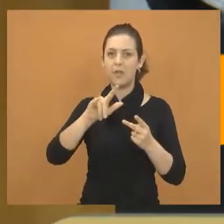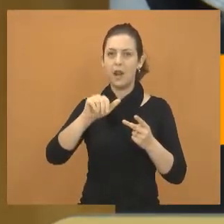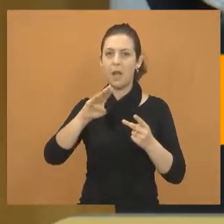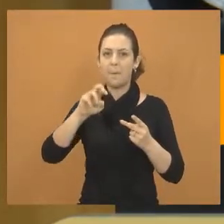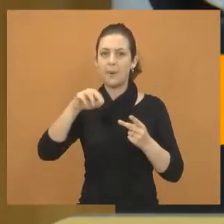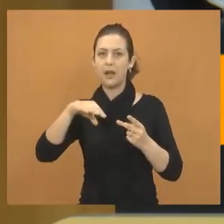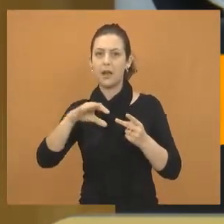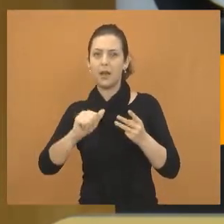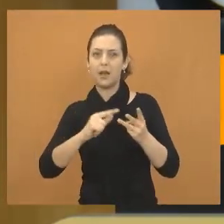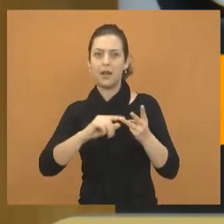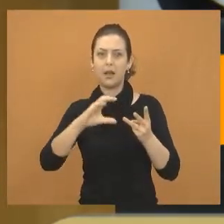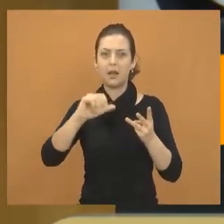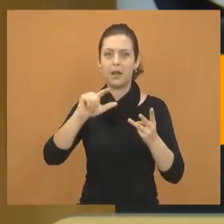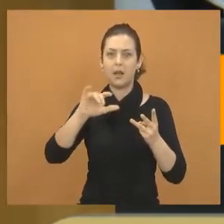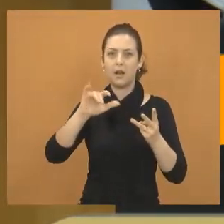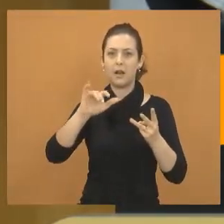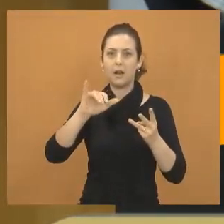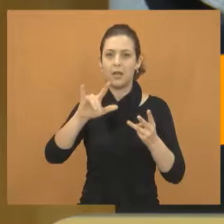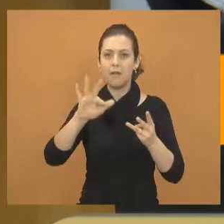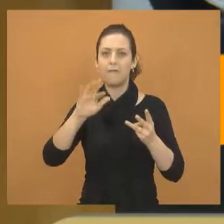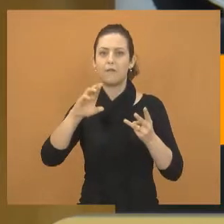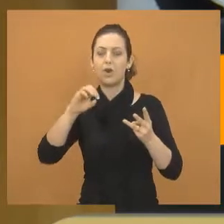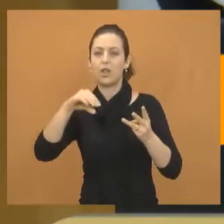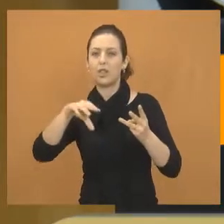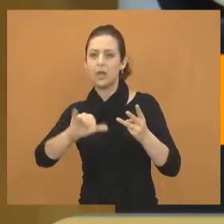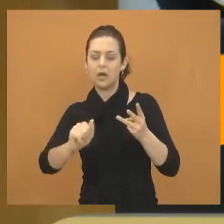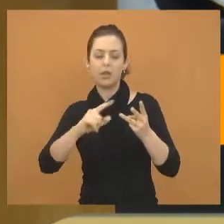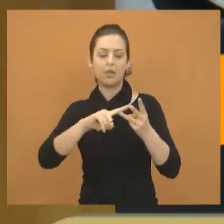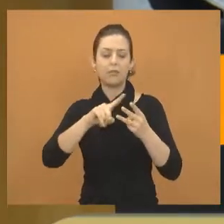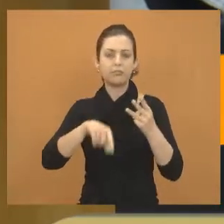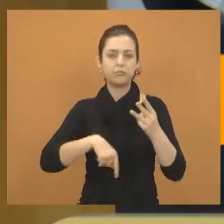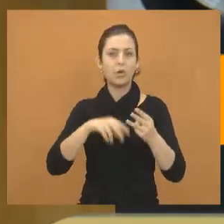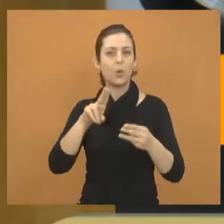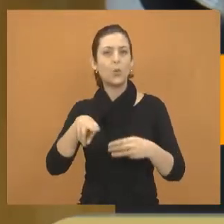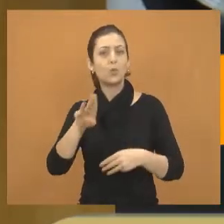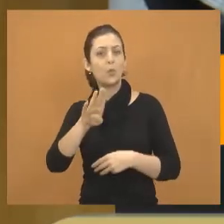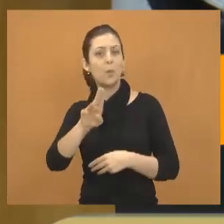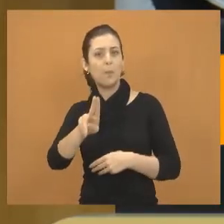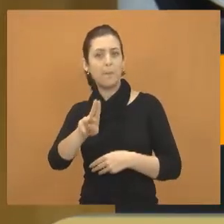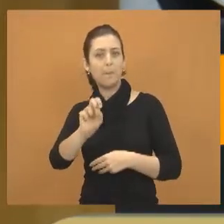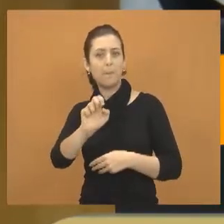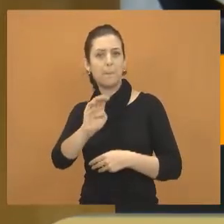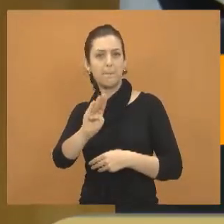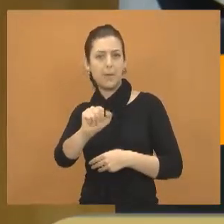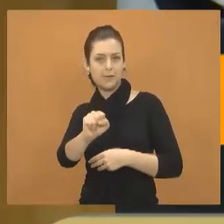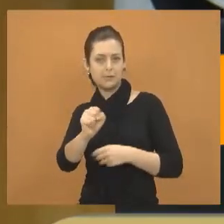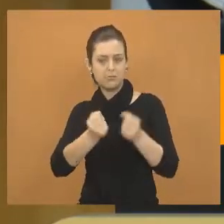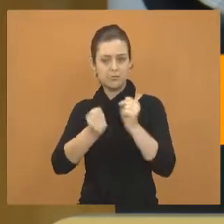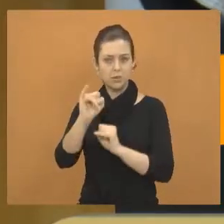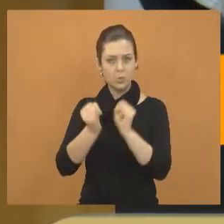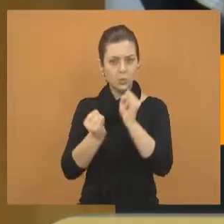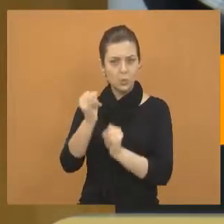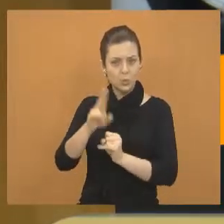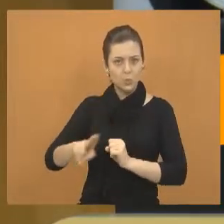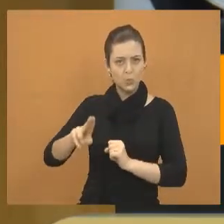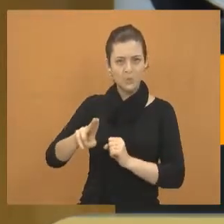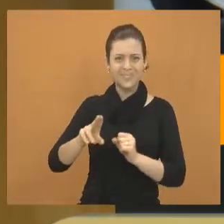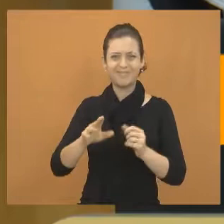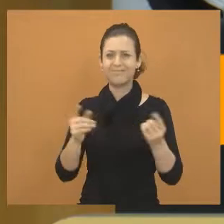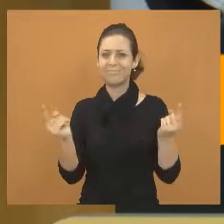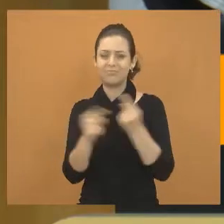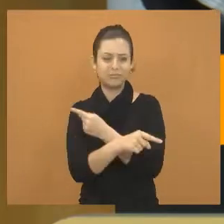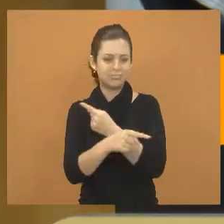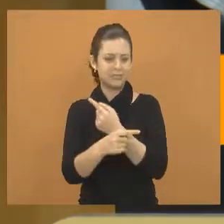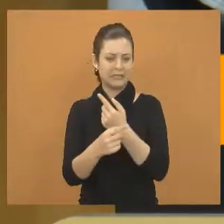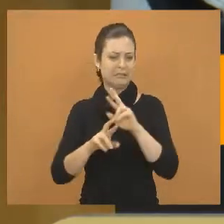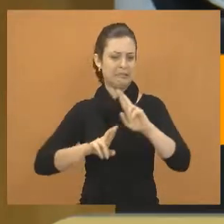Jardim Califórnia, do Parque Califórnia, que são bairros que utilizam a UBS do Jardim das Indústrias. E também muito fora de mão. A